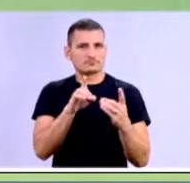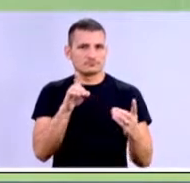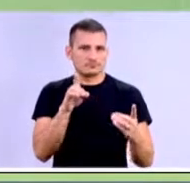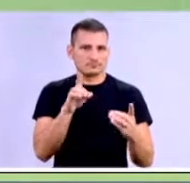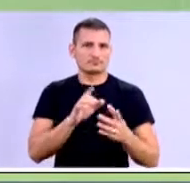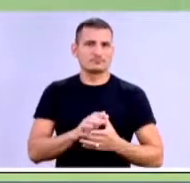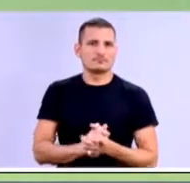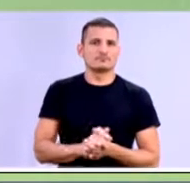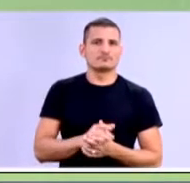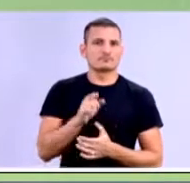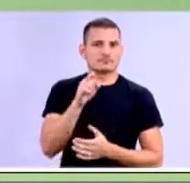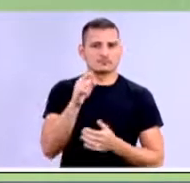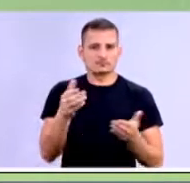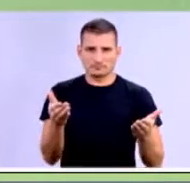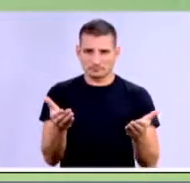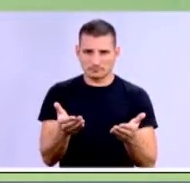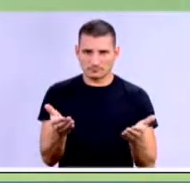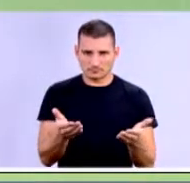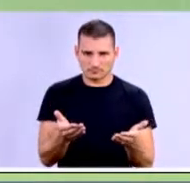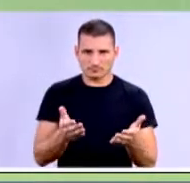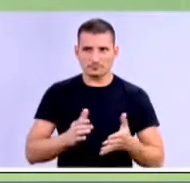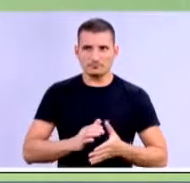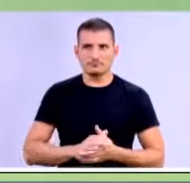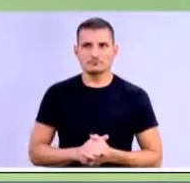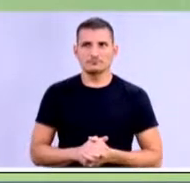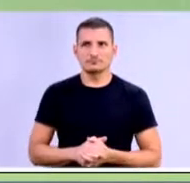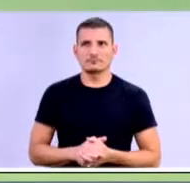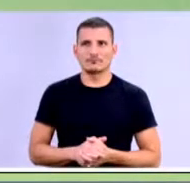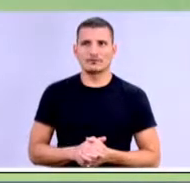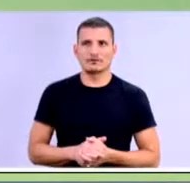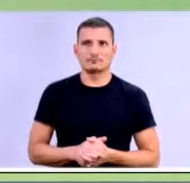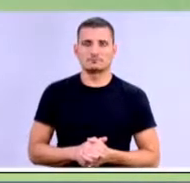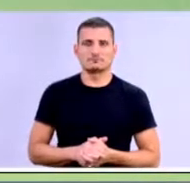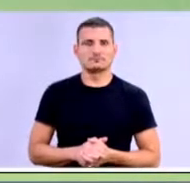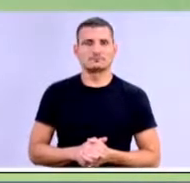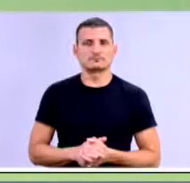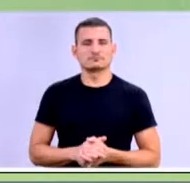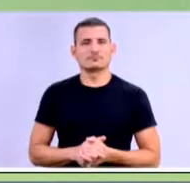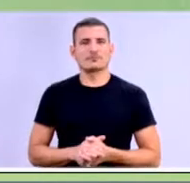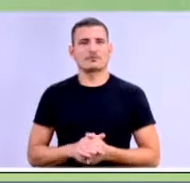você agora, que são autonomia,